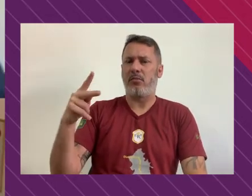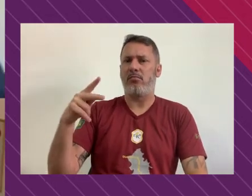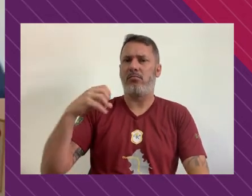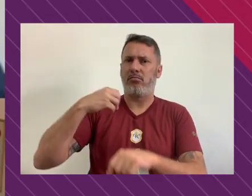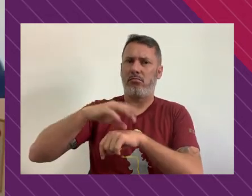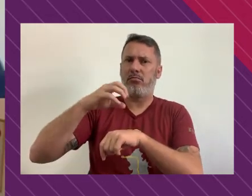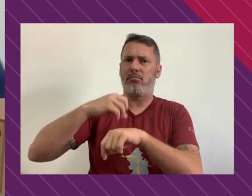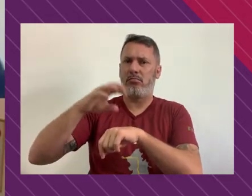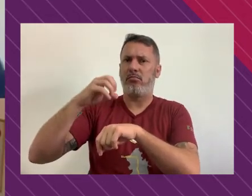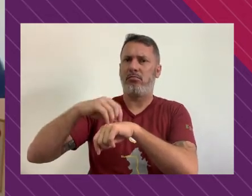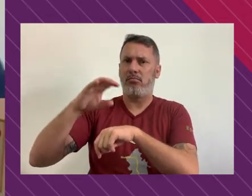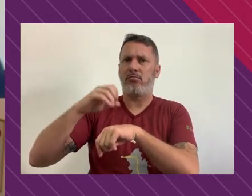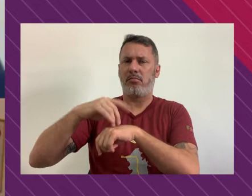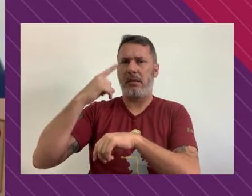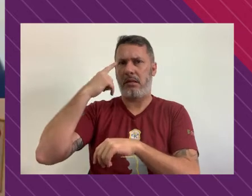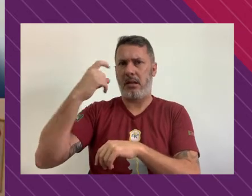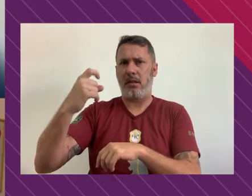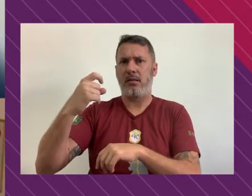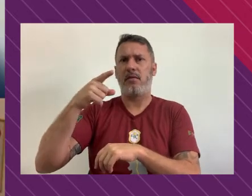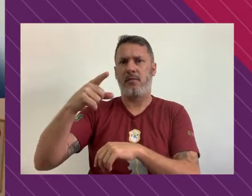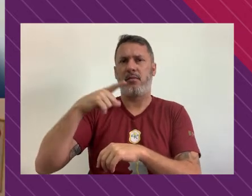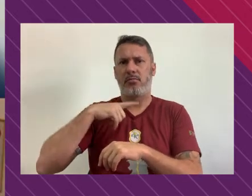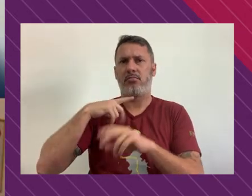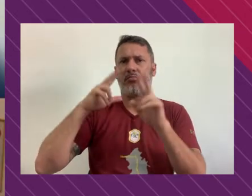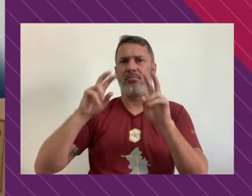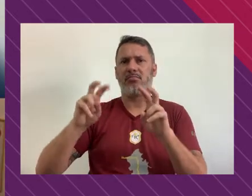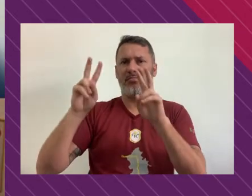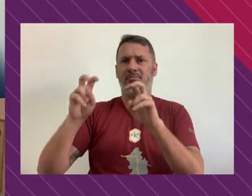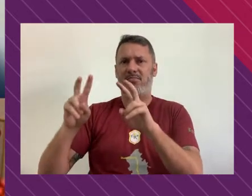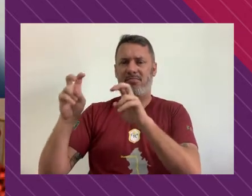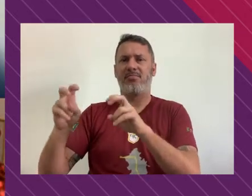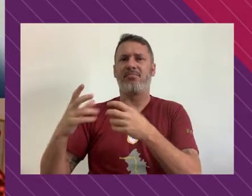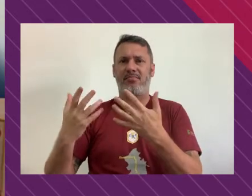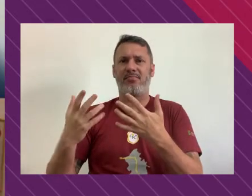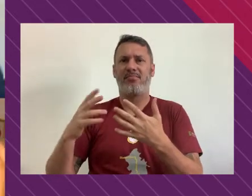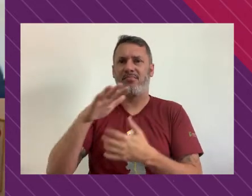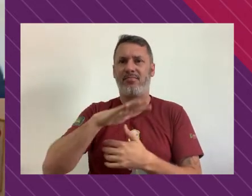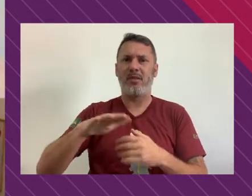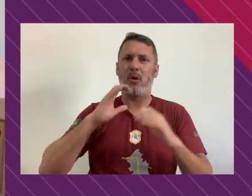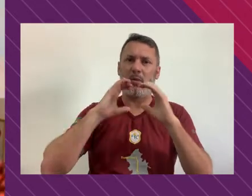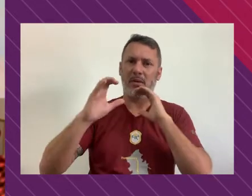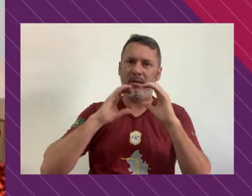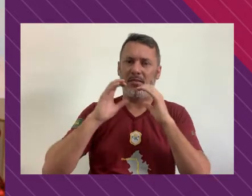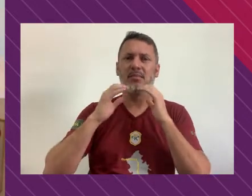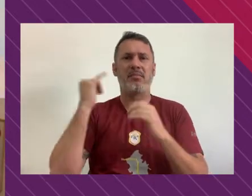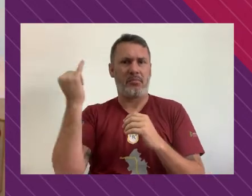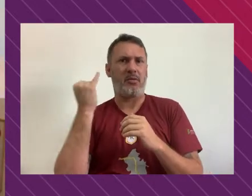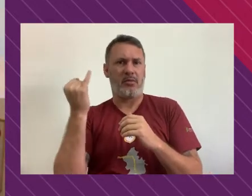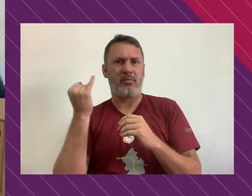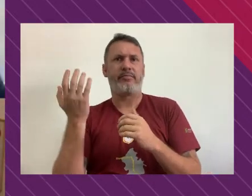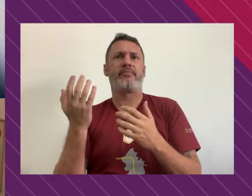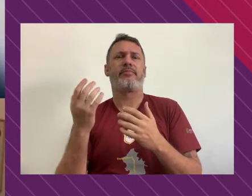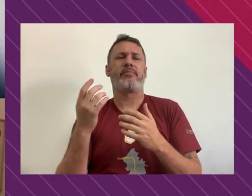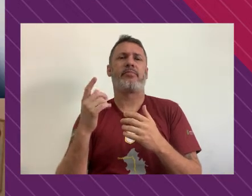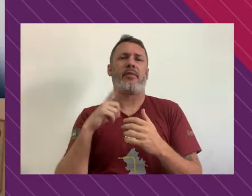da empresa uma parte muito significativa de suas vidas. Isso tem contornos bastante